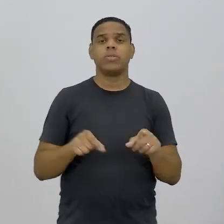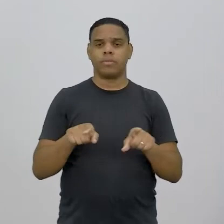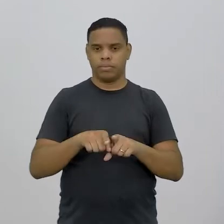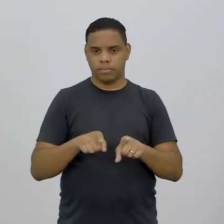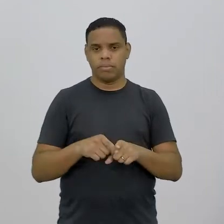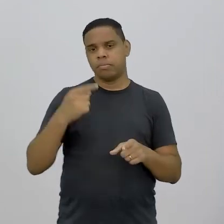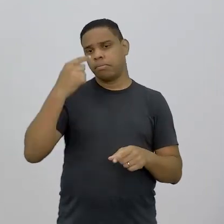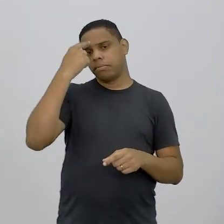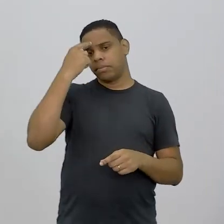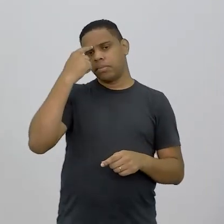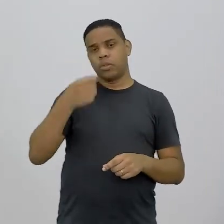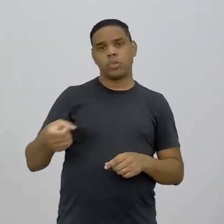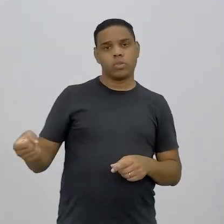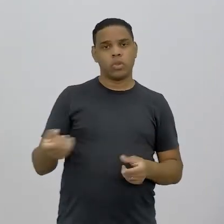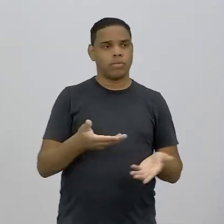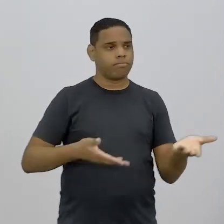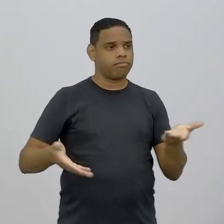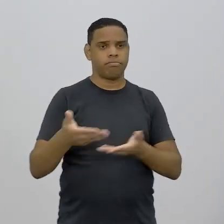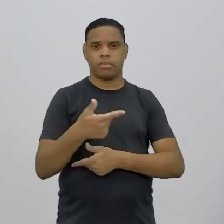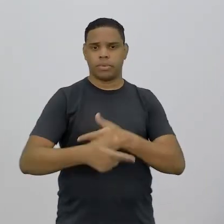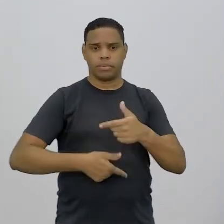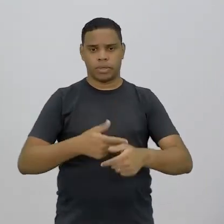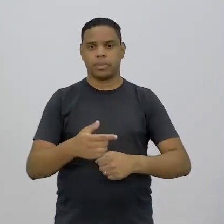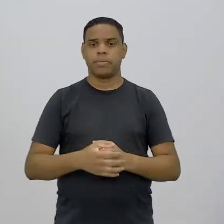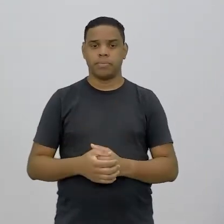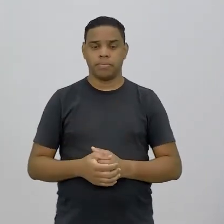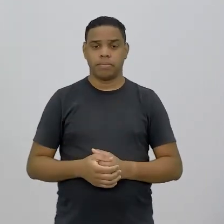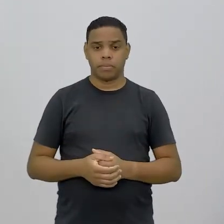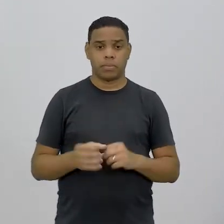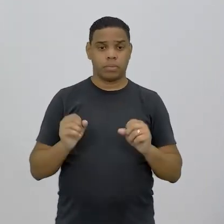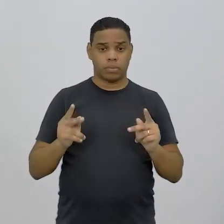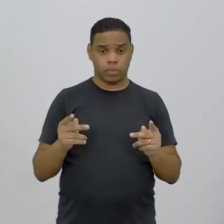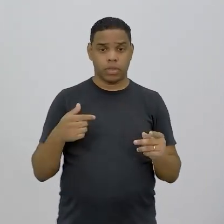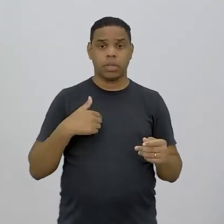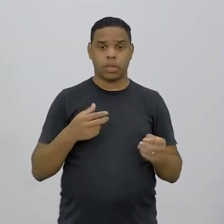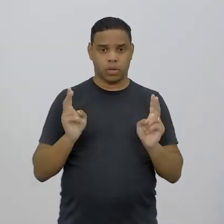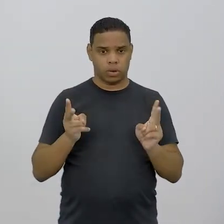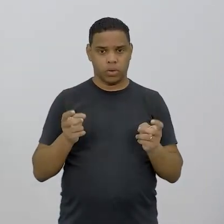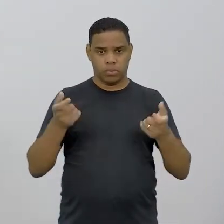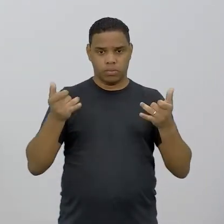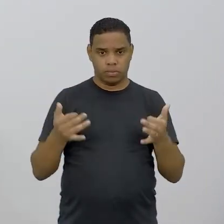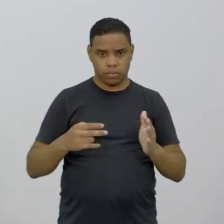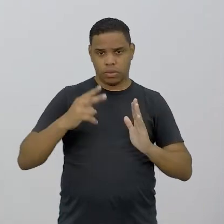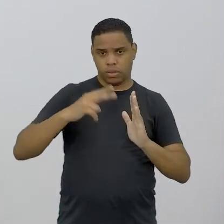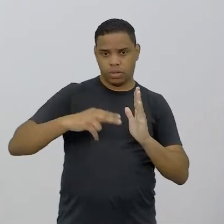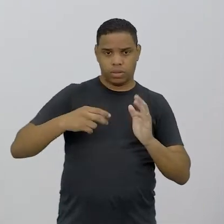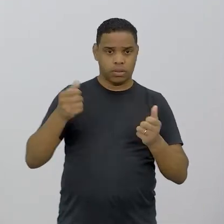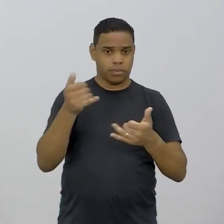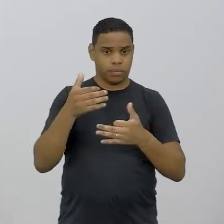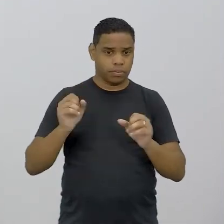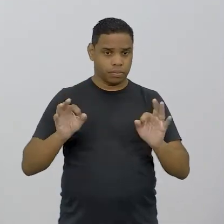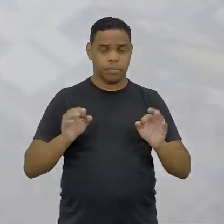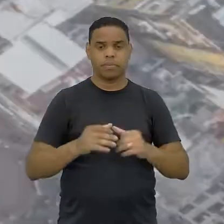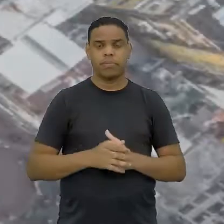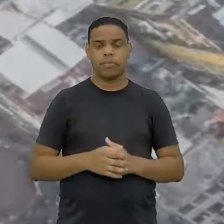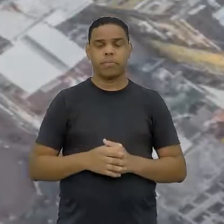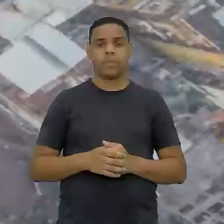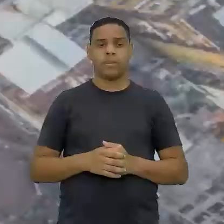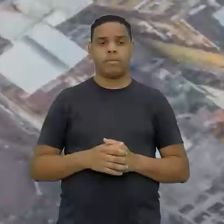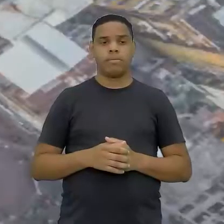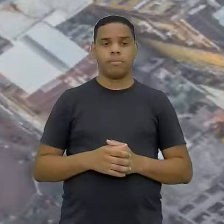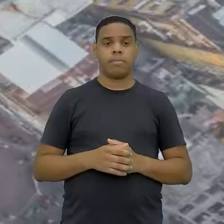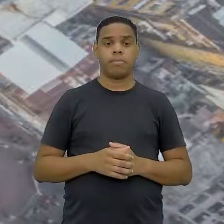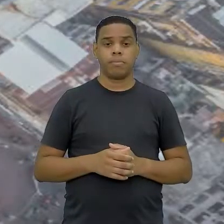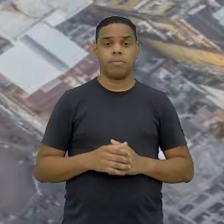utilizados para pensar essas novas relações de trabalho, pessoal. Tudo bem? Agora eu vou continuar então com a leitura dos slides, tá certo?